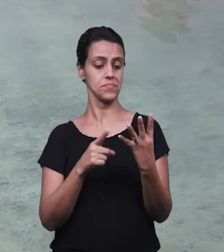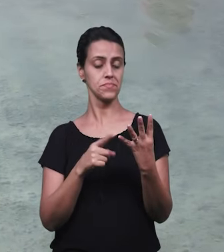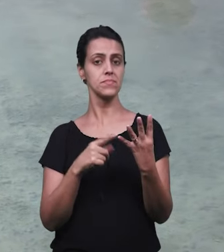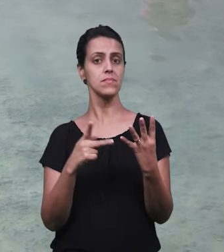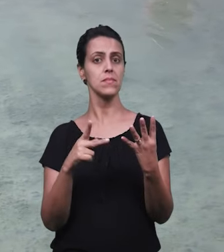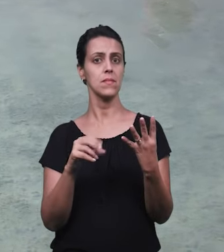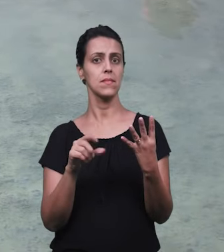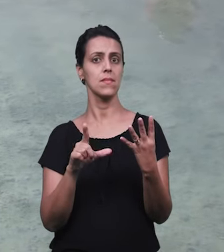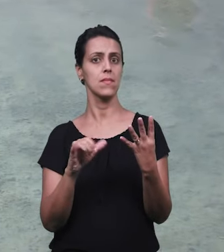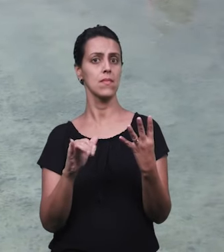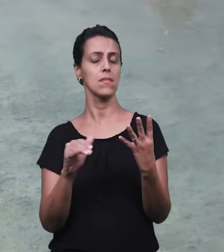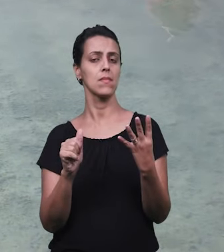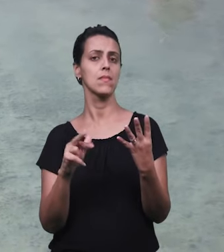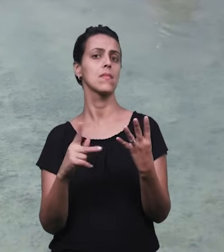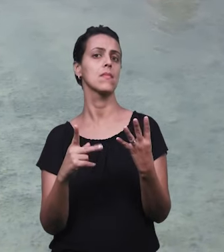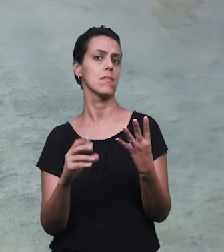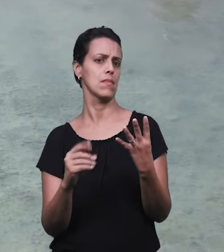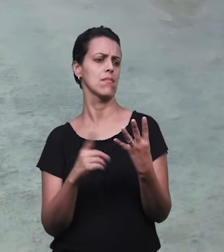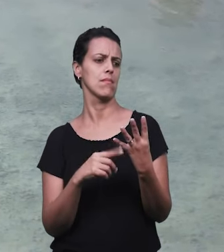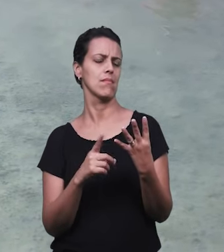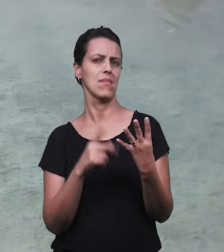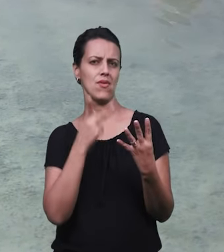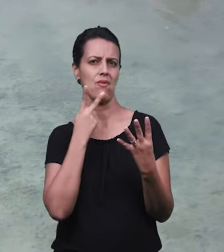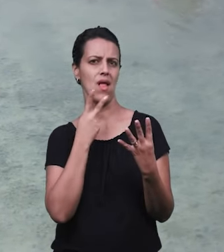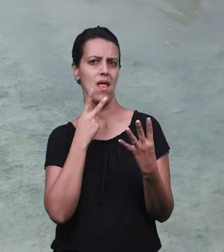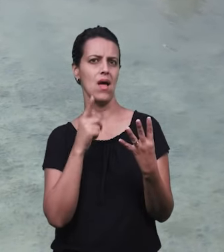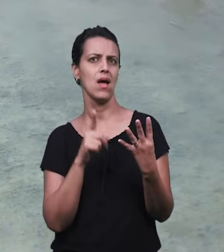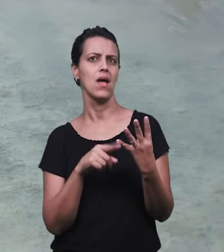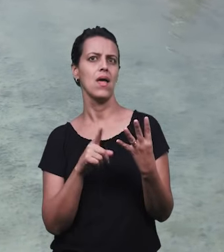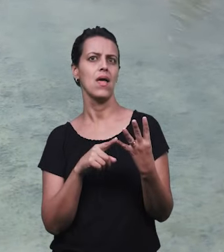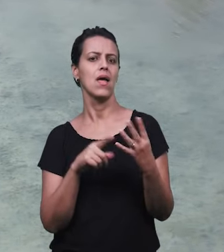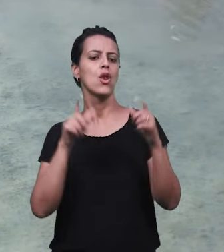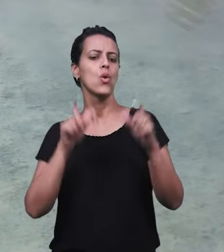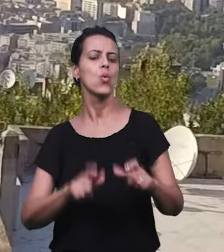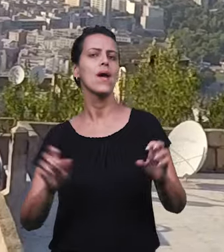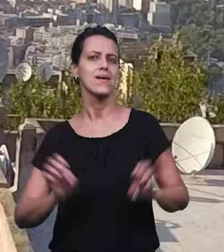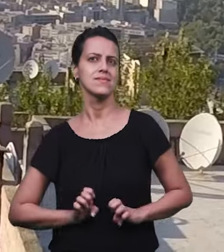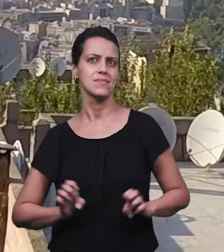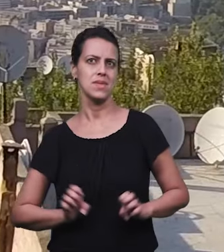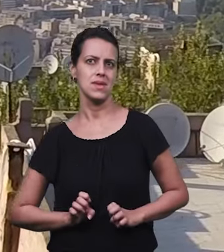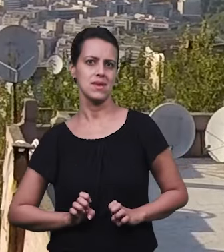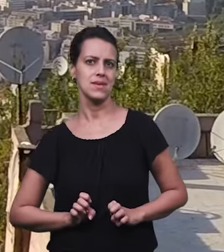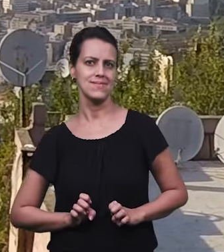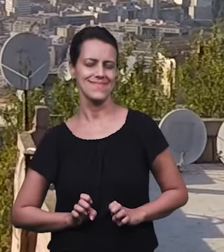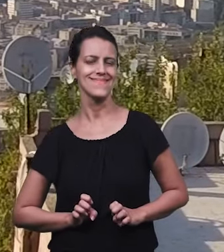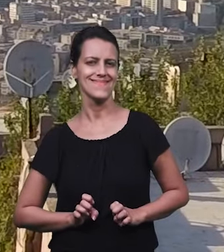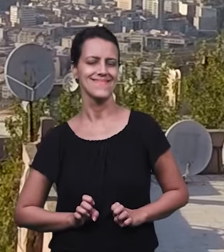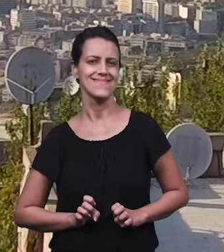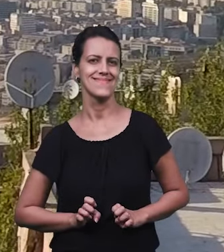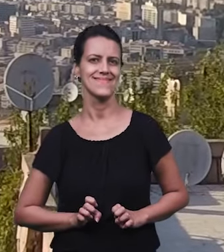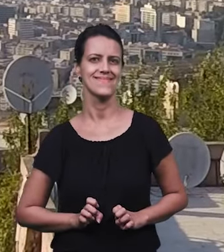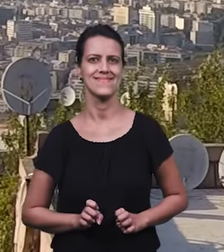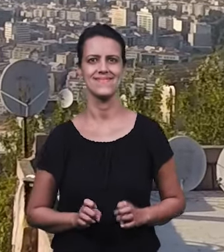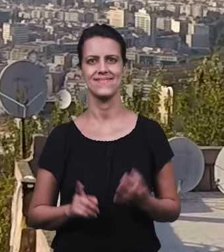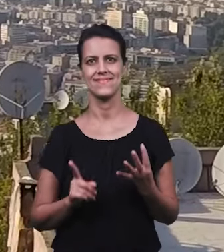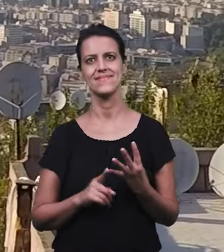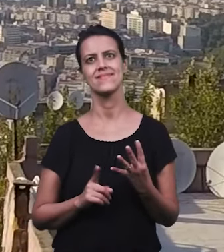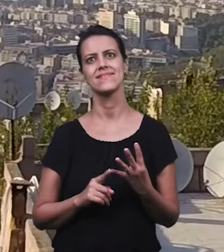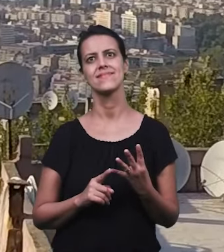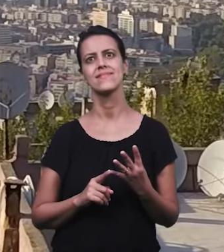que é o que nós queremos falar aqui, ele foi o bispo de Esmirna. Esmirna também é na atual